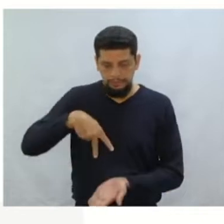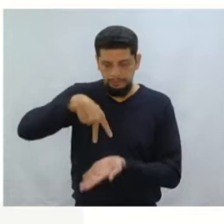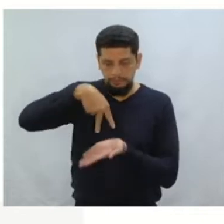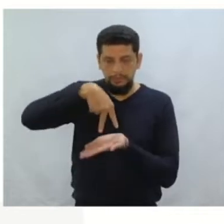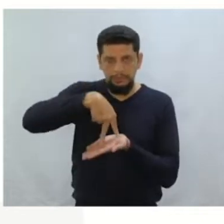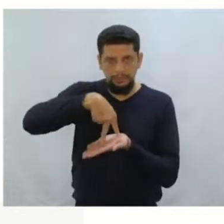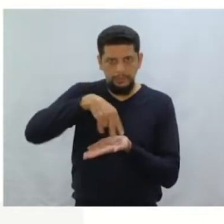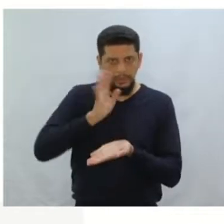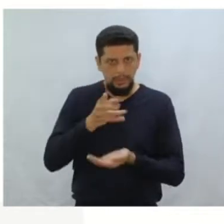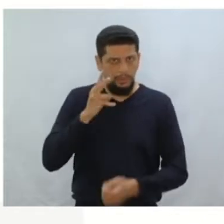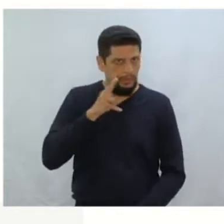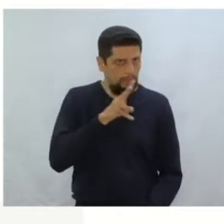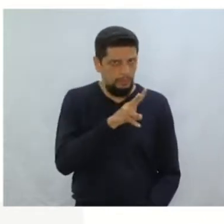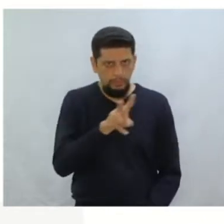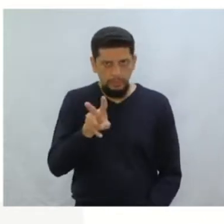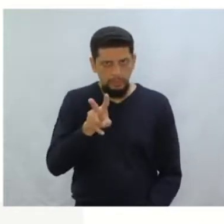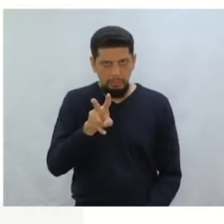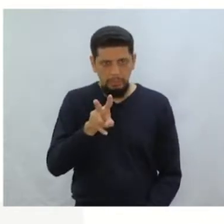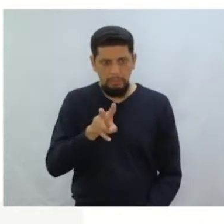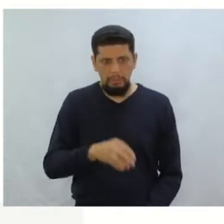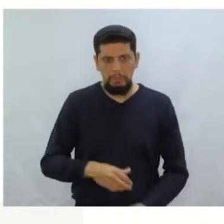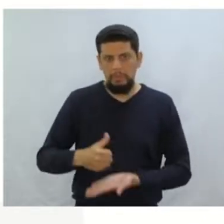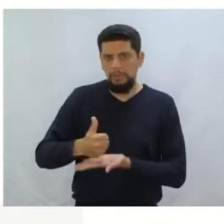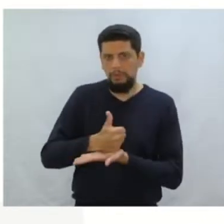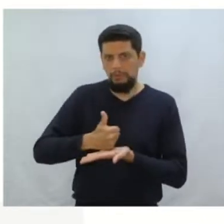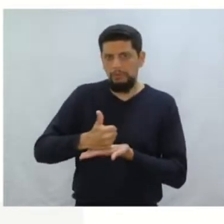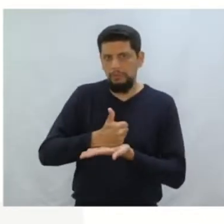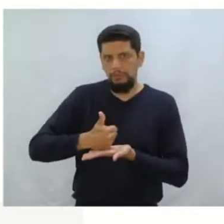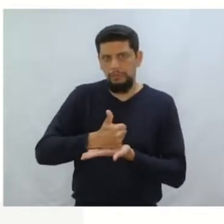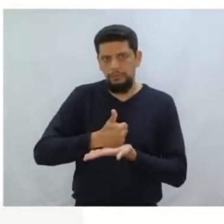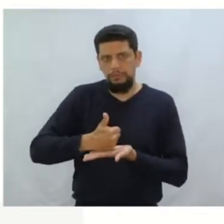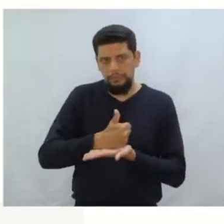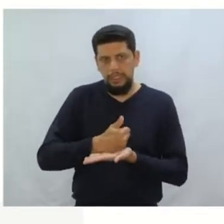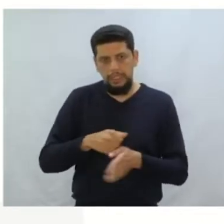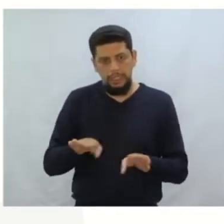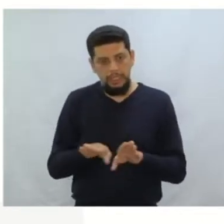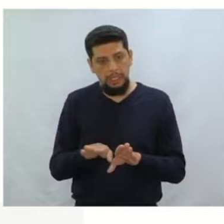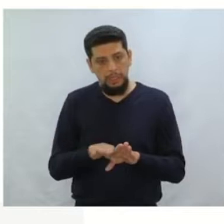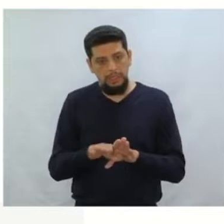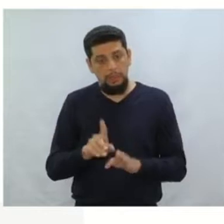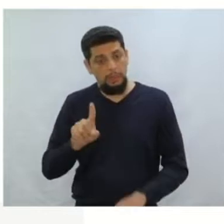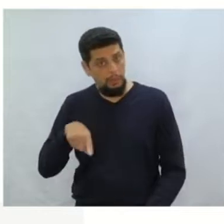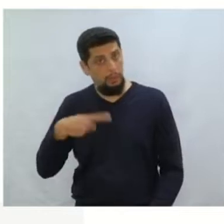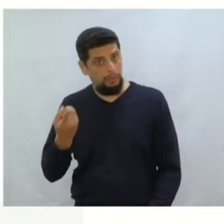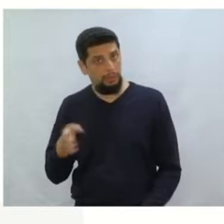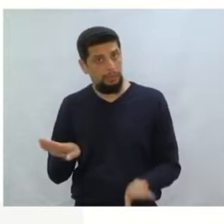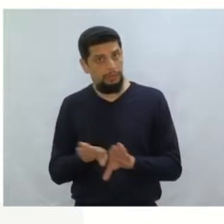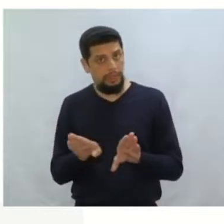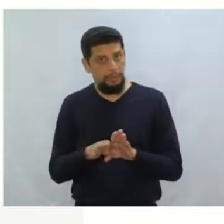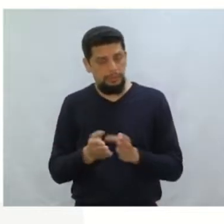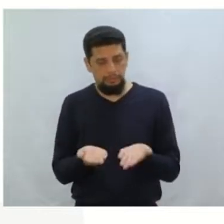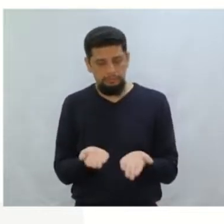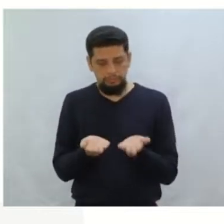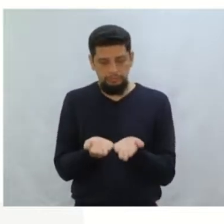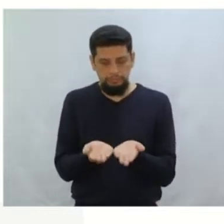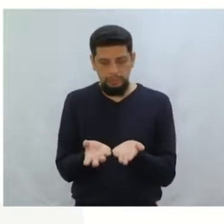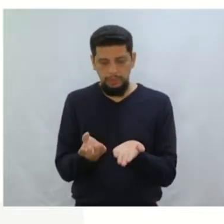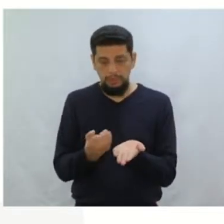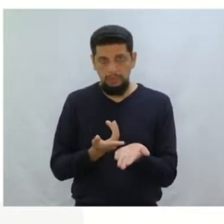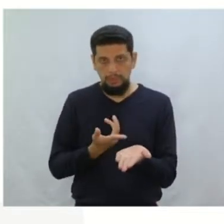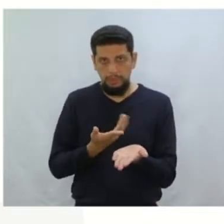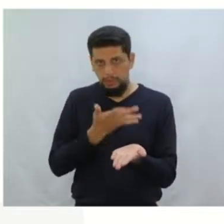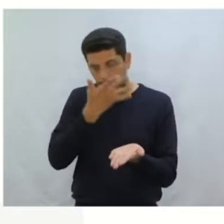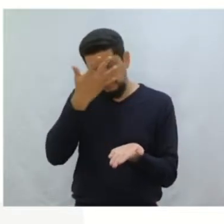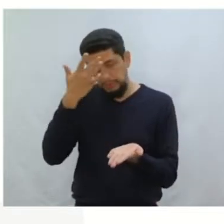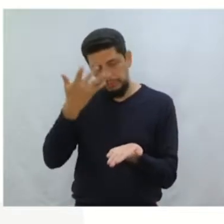Essa daqui, com certeza, você já viu. E esta balança também. Isso, a gente vê